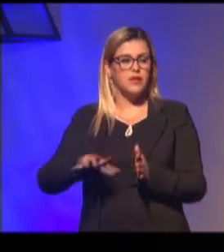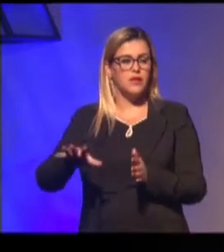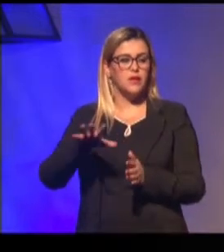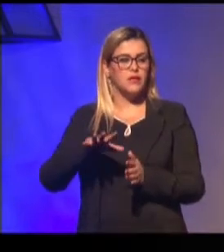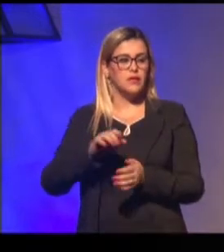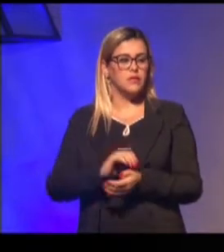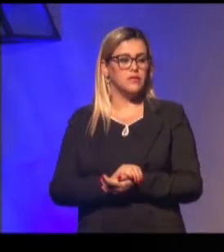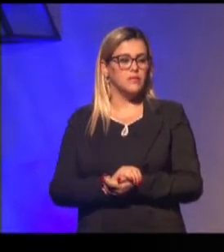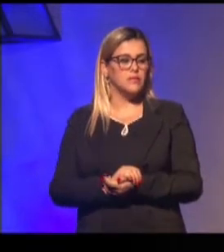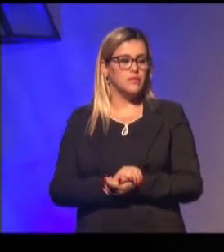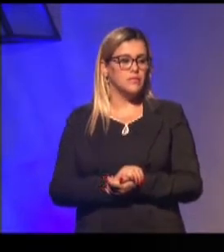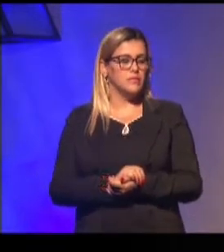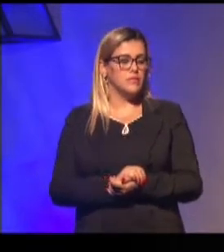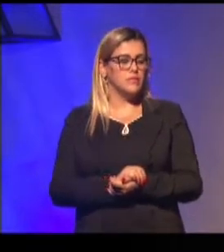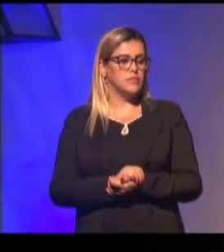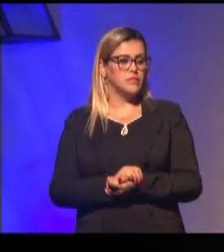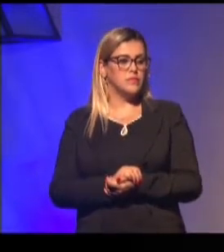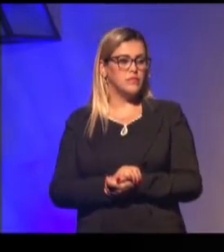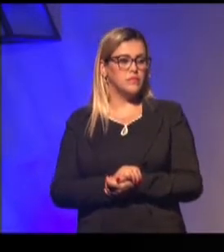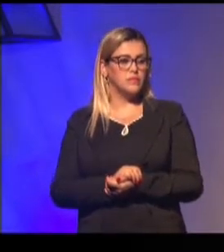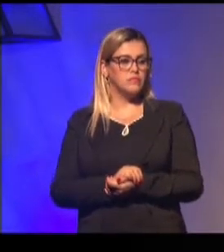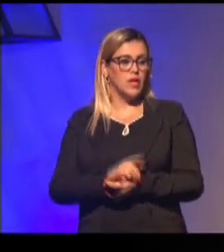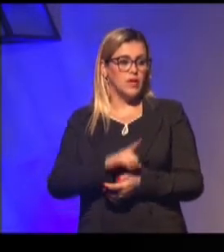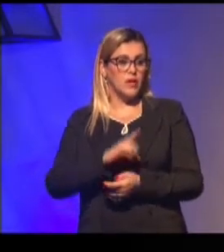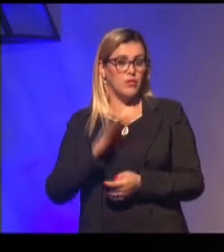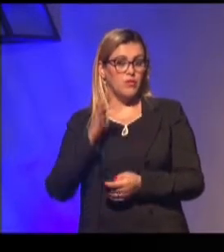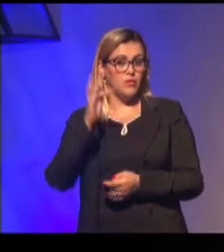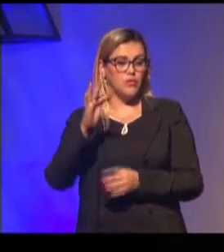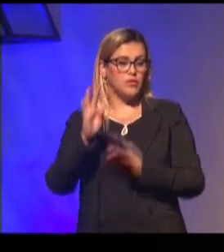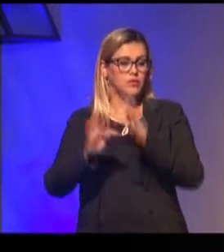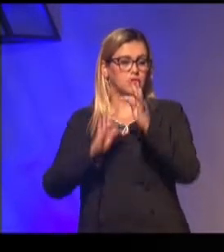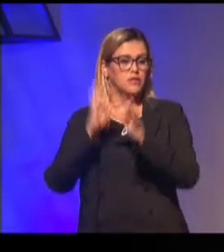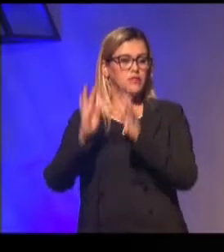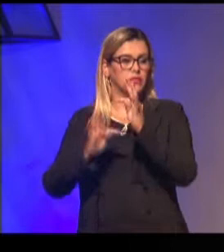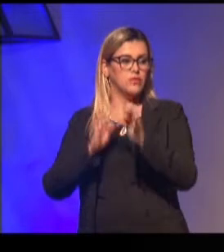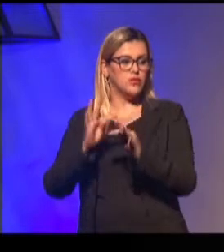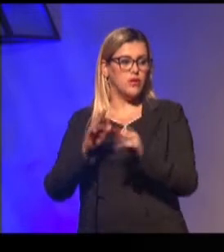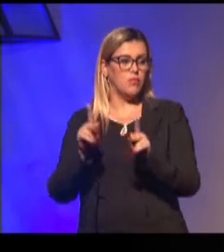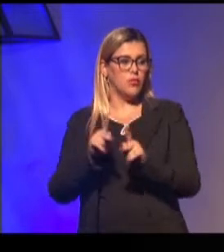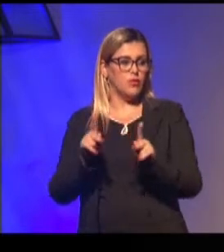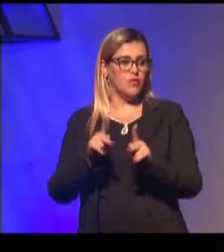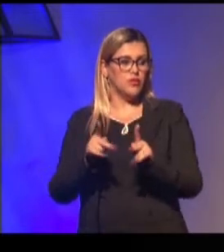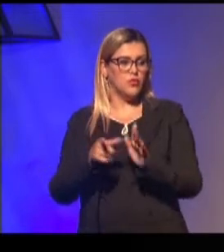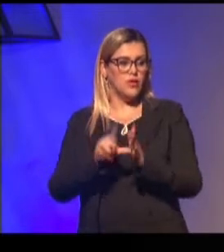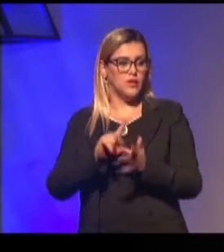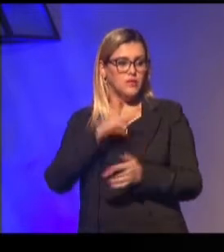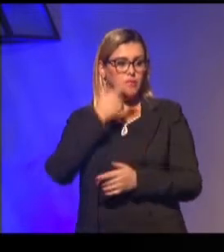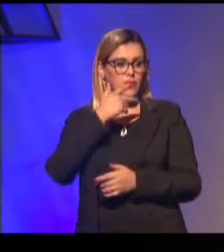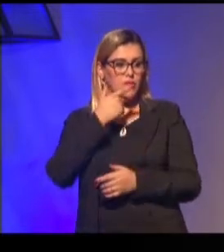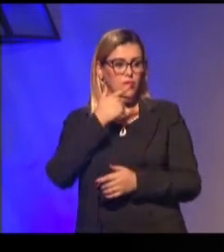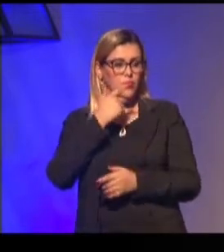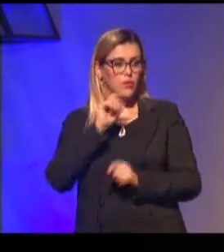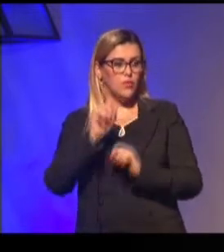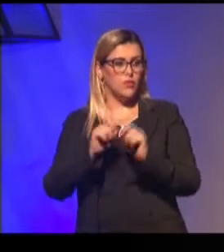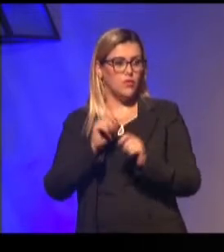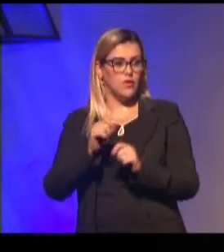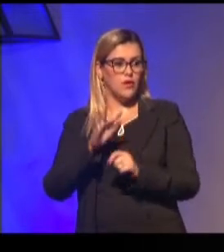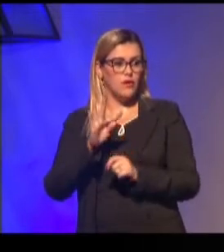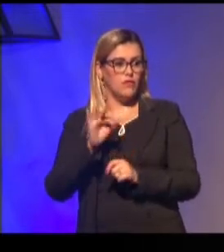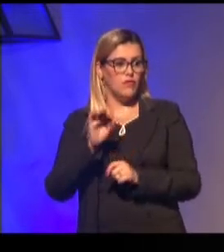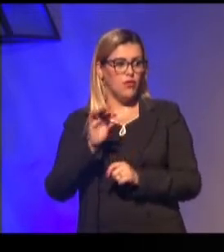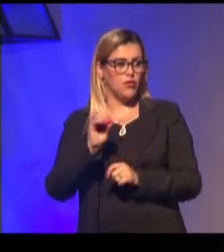aí algumas tendências futuras, né? Então, como o professor Nivaldo falou anteriormente, né, a